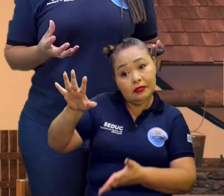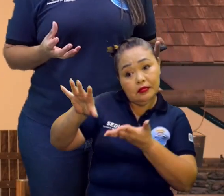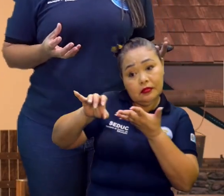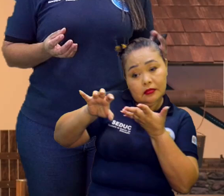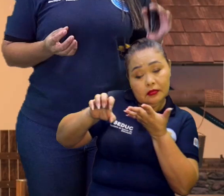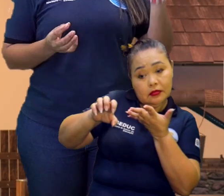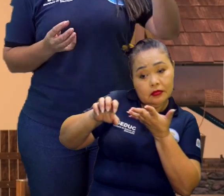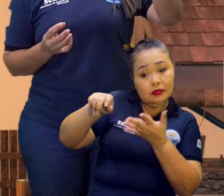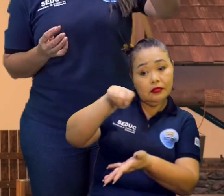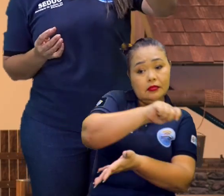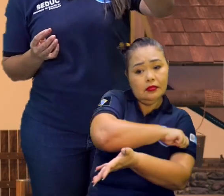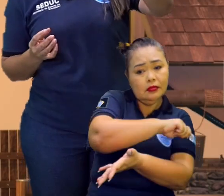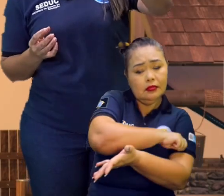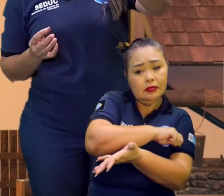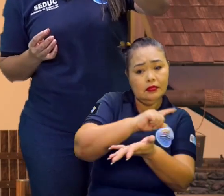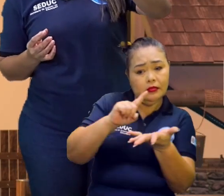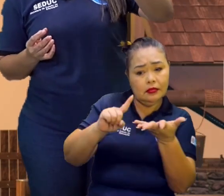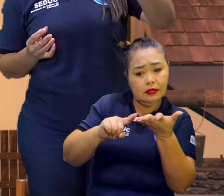Os adubos é só,